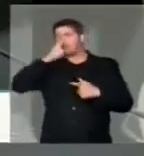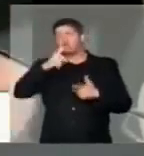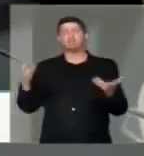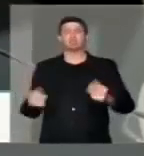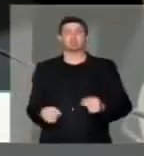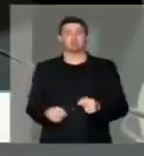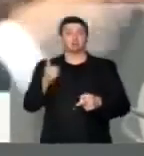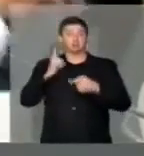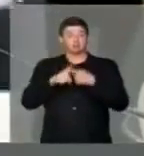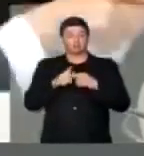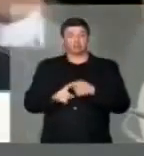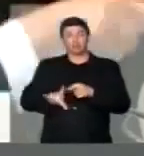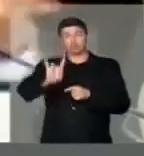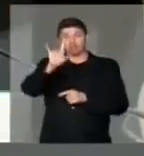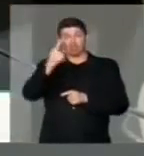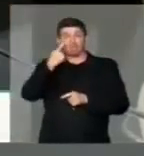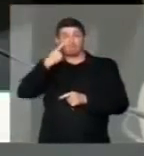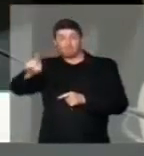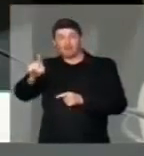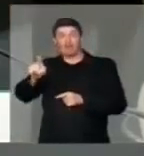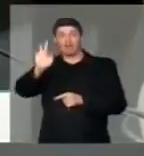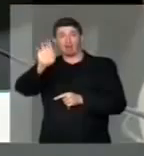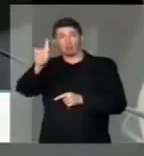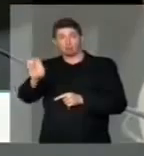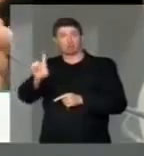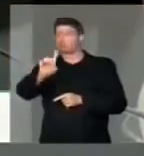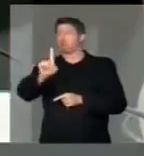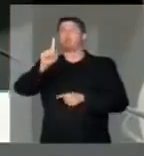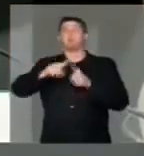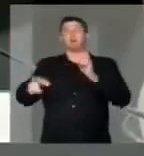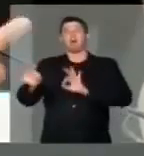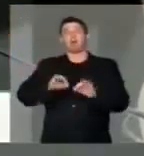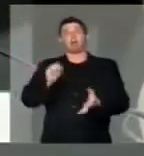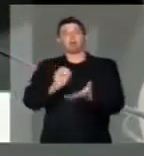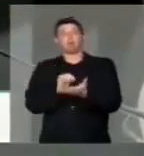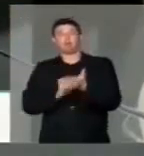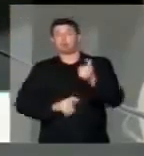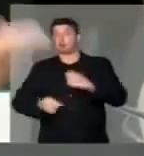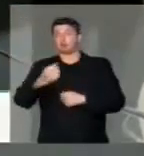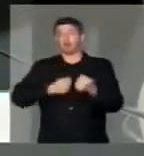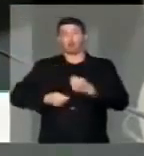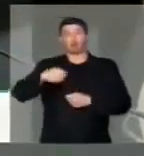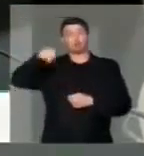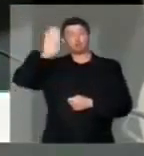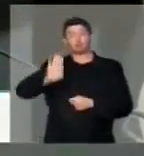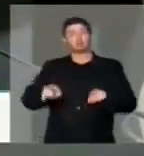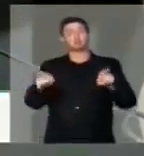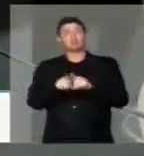a denúncia, processou os petistas e os condenou à prisão.